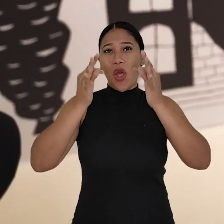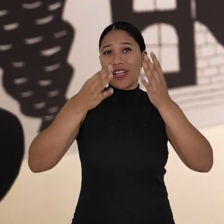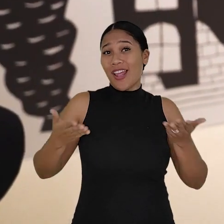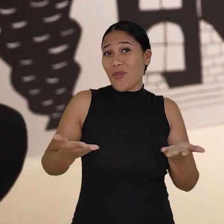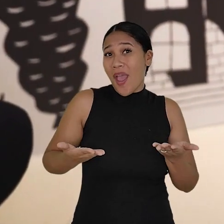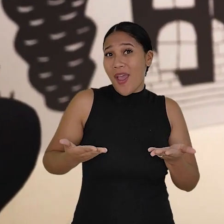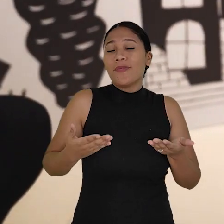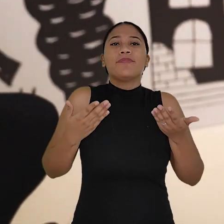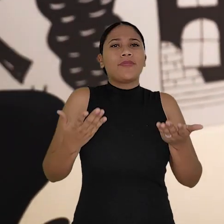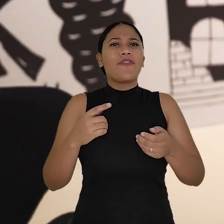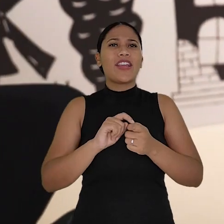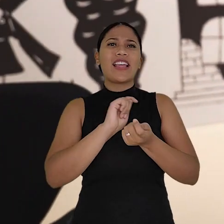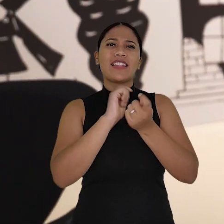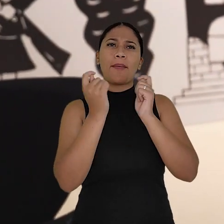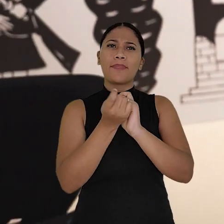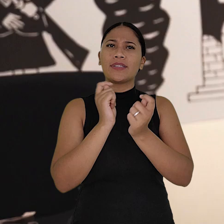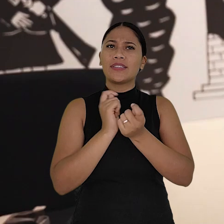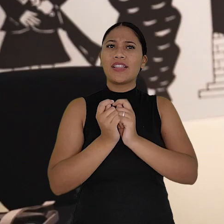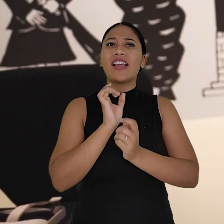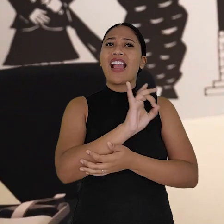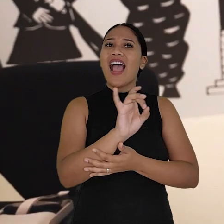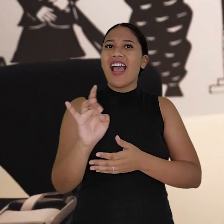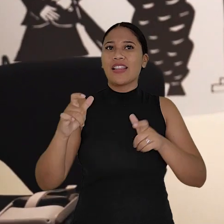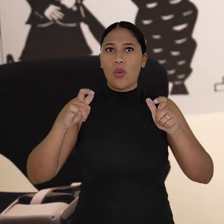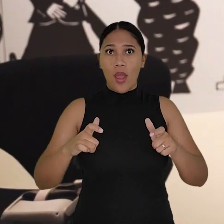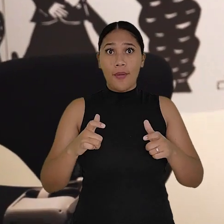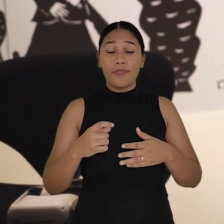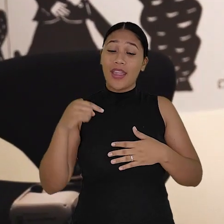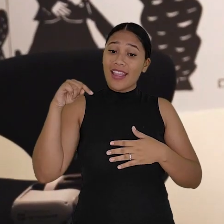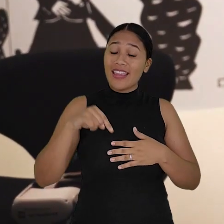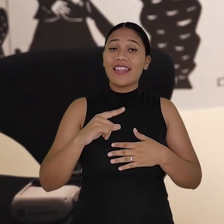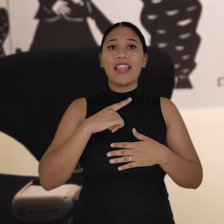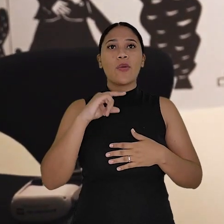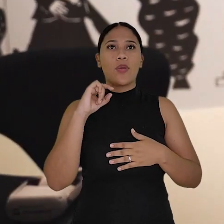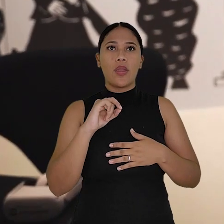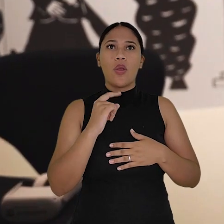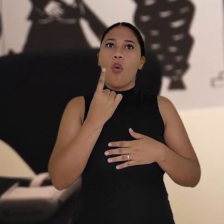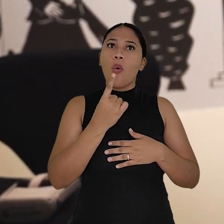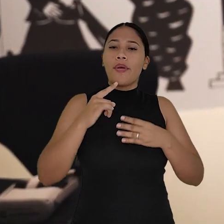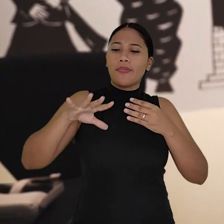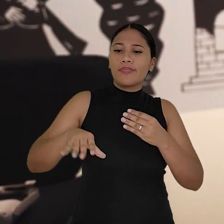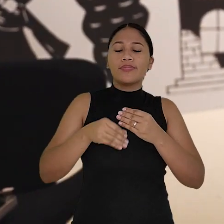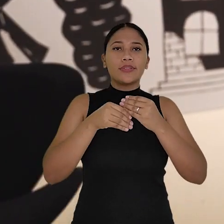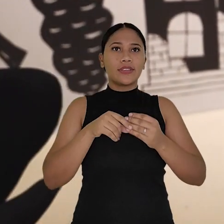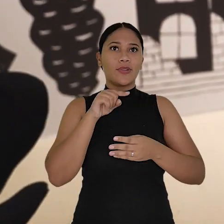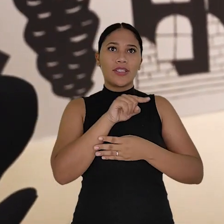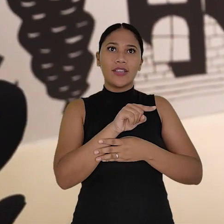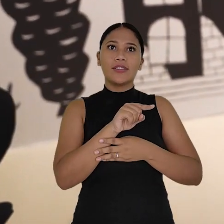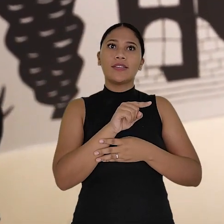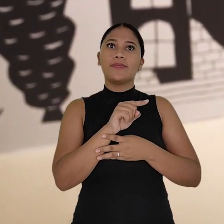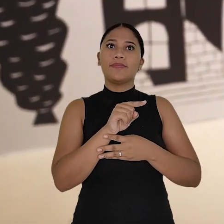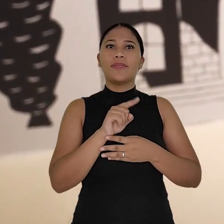a tecnologia atual, então ele foi adaptando para cada lugar. E aqui a gente teve uma